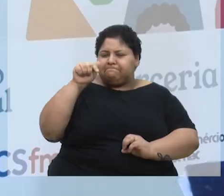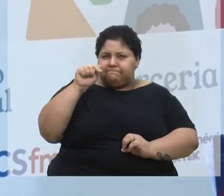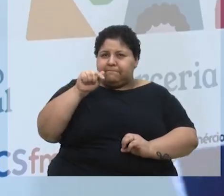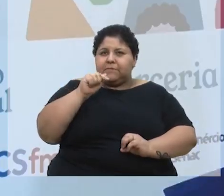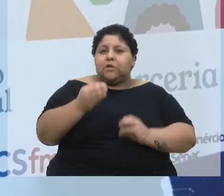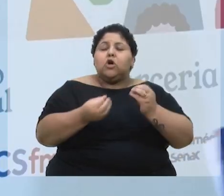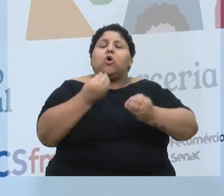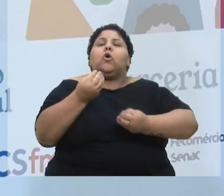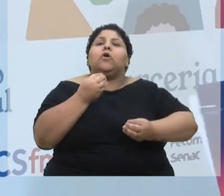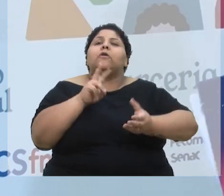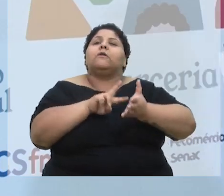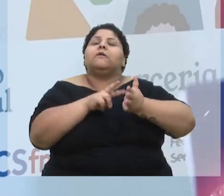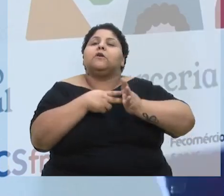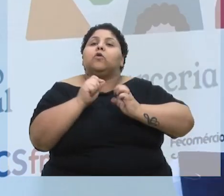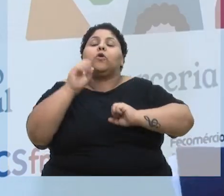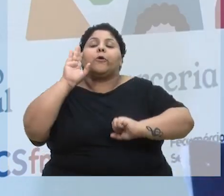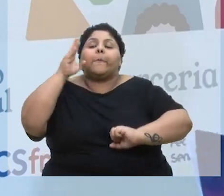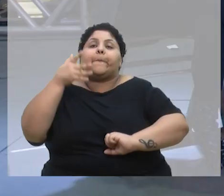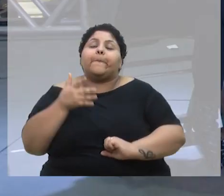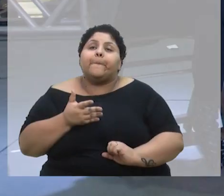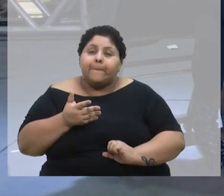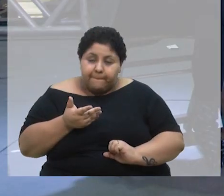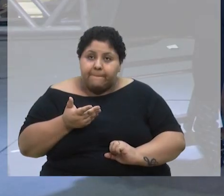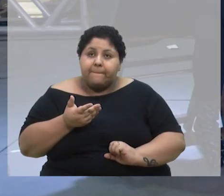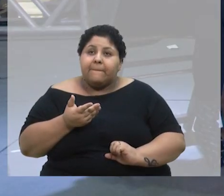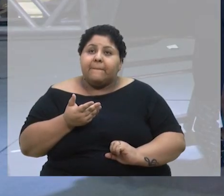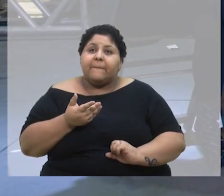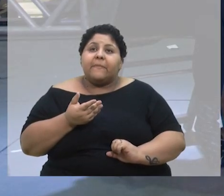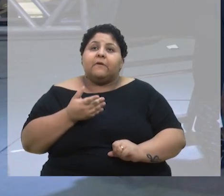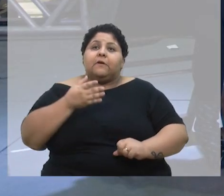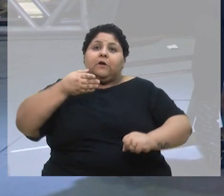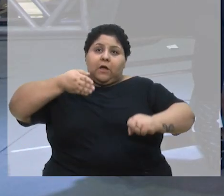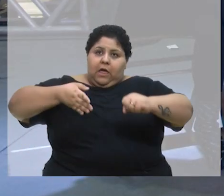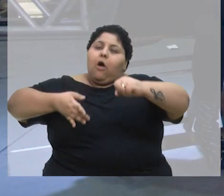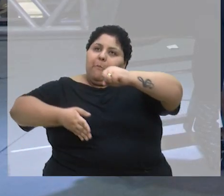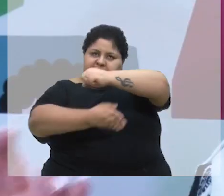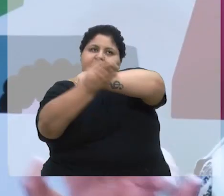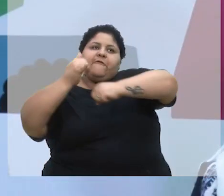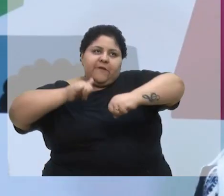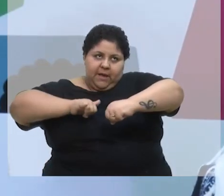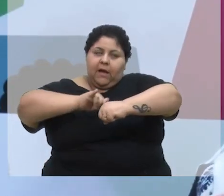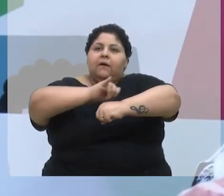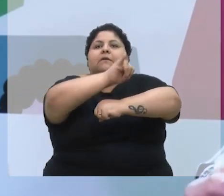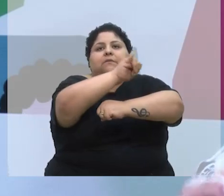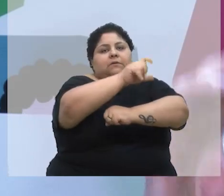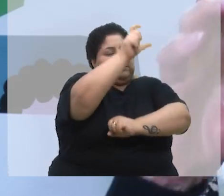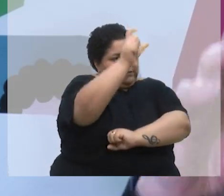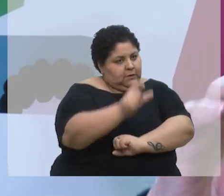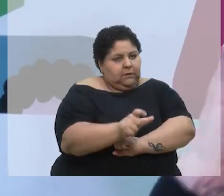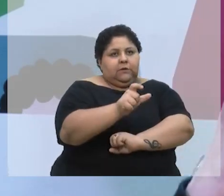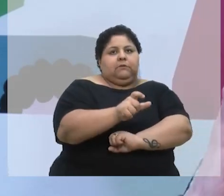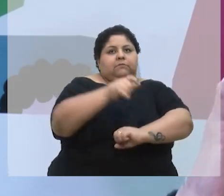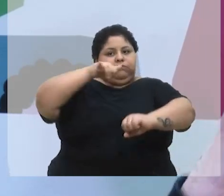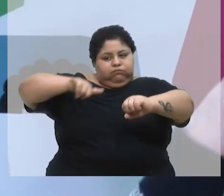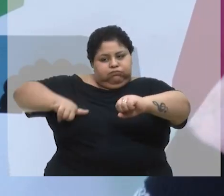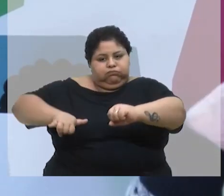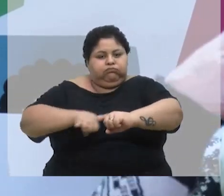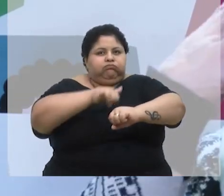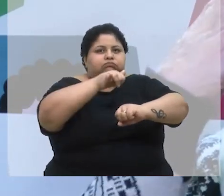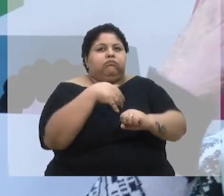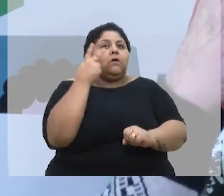pouquinho? Pode, claro. É a questão da história das mulheres. Mas as mulheres não... tinham boas ideias, mas elas não